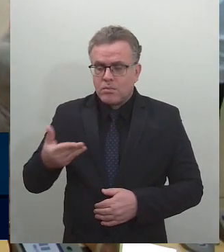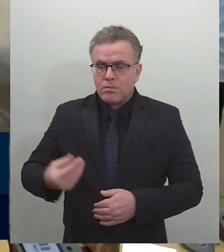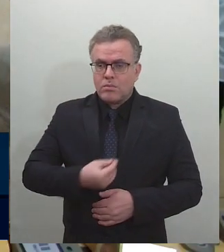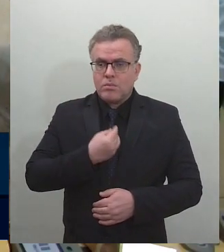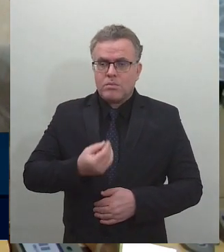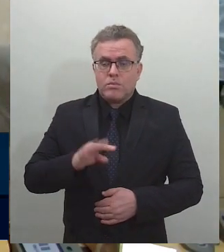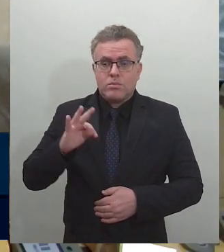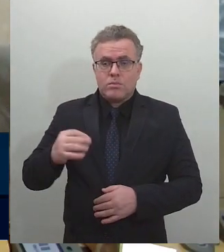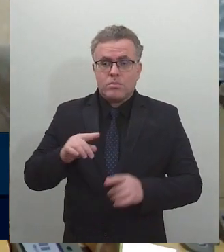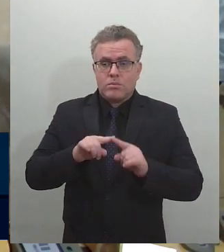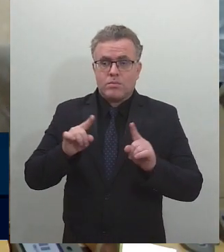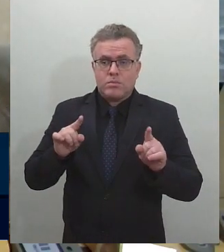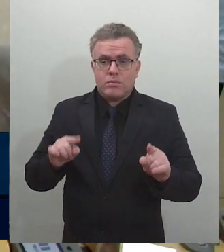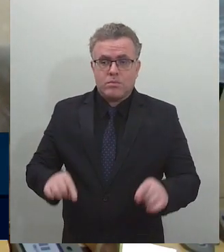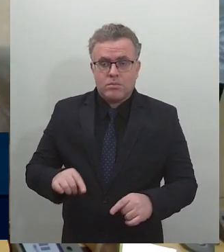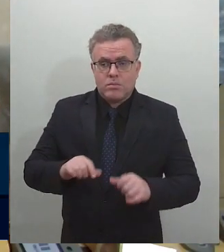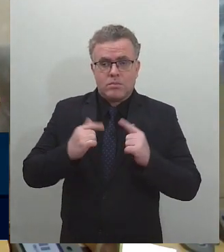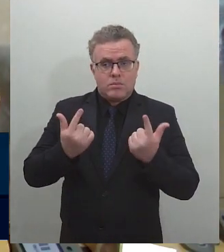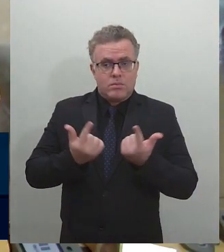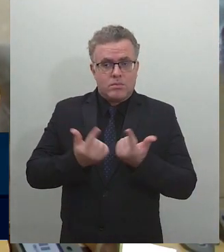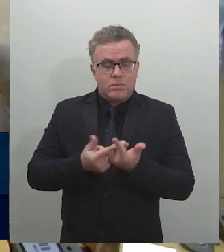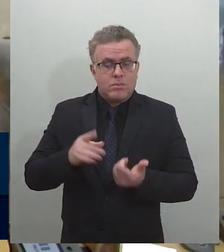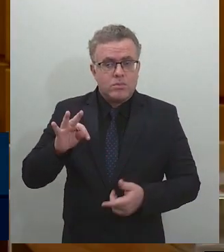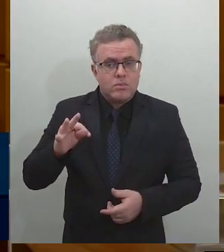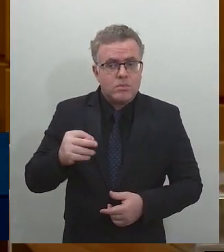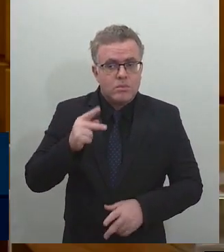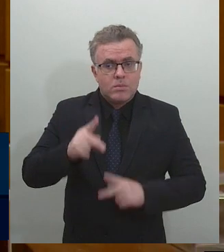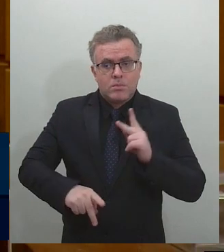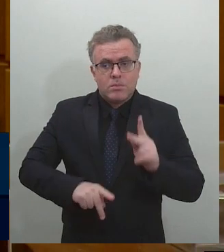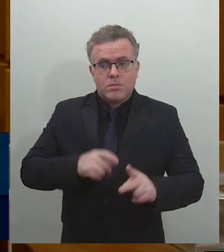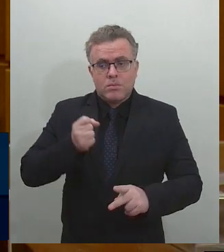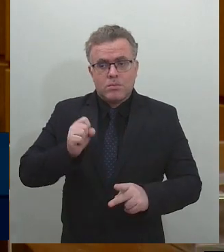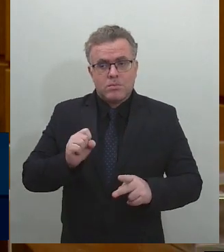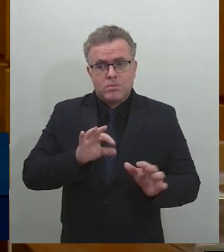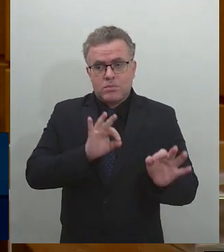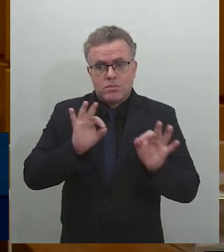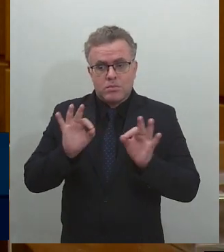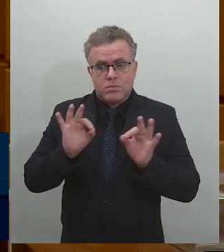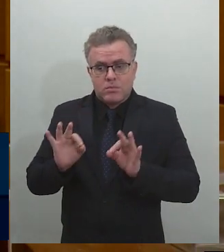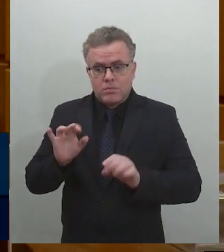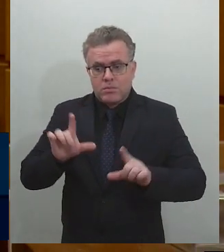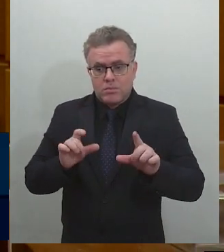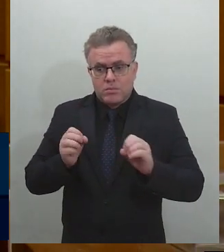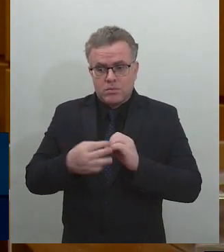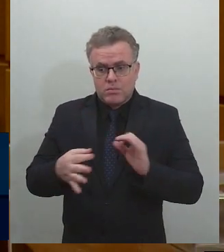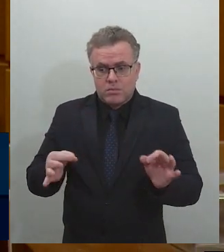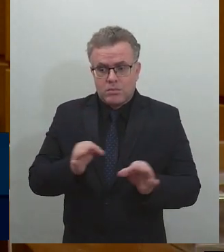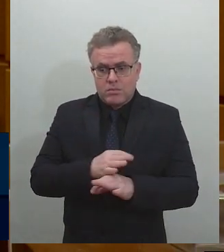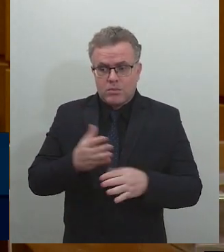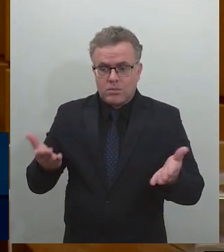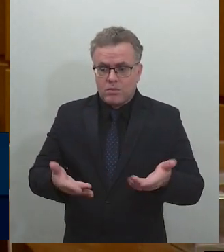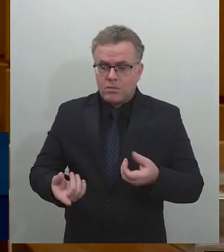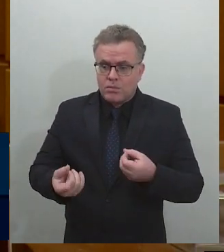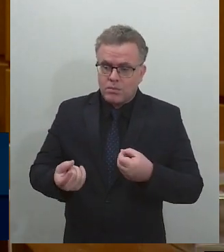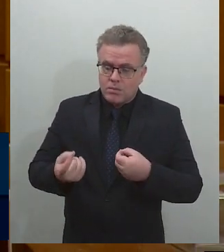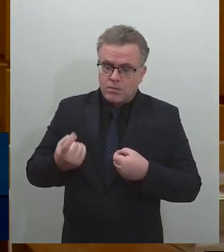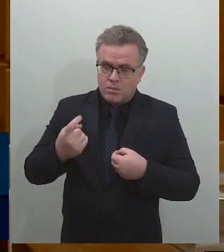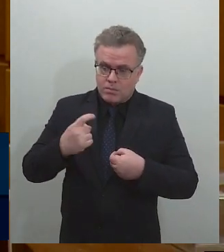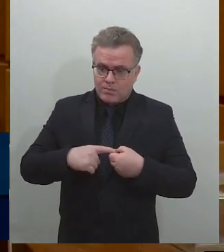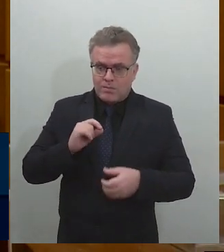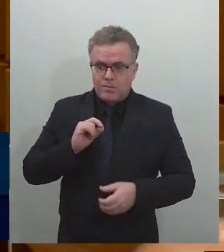aqui pela TV Alese. Venho aqui hoje, né, estamos voltando, não é, deputado Manuel Marcos, doutor